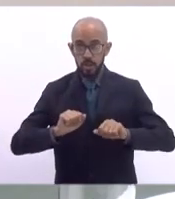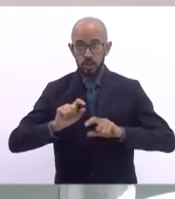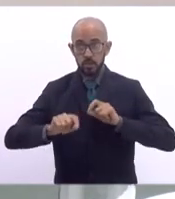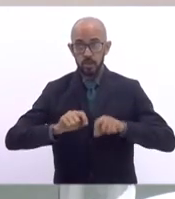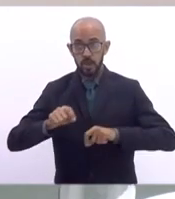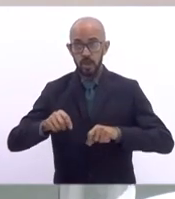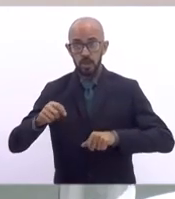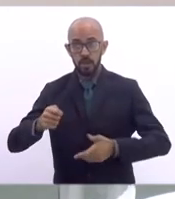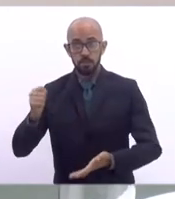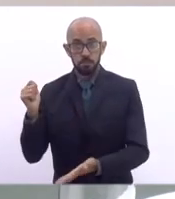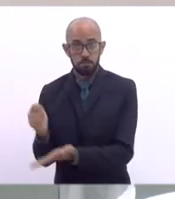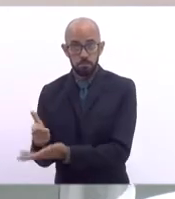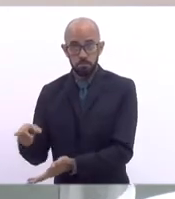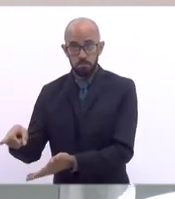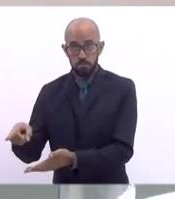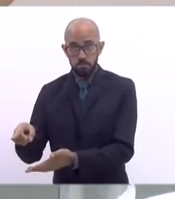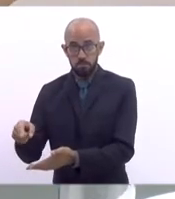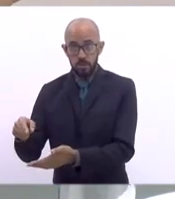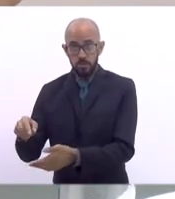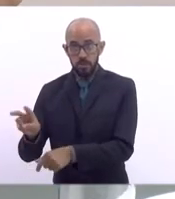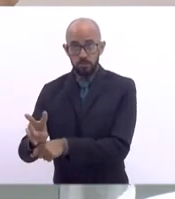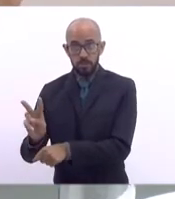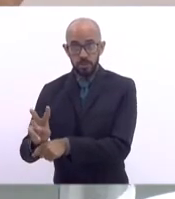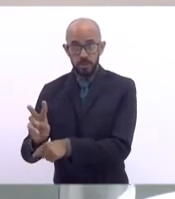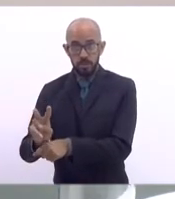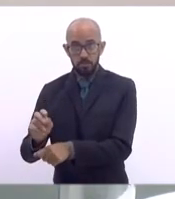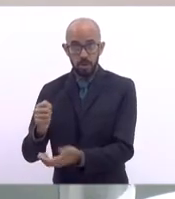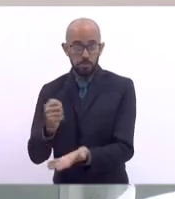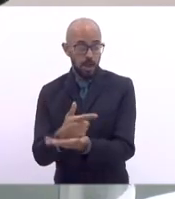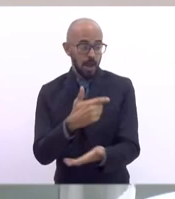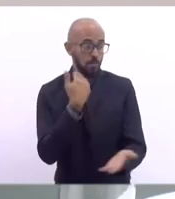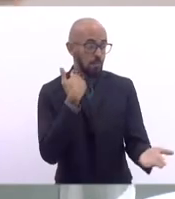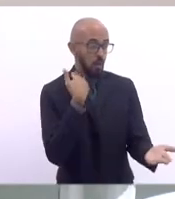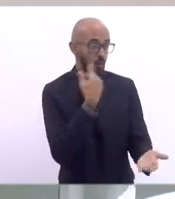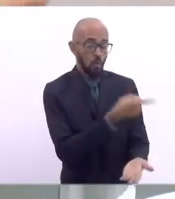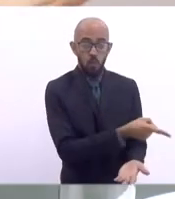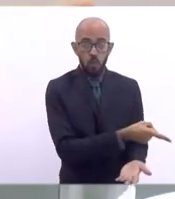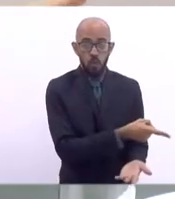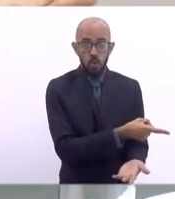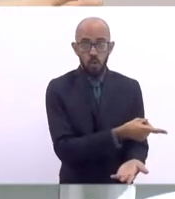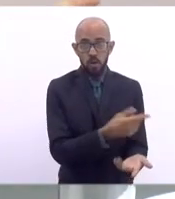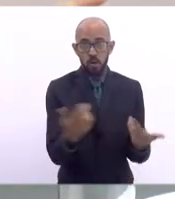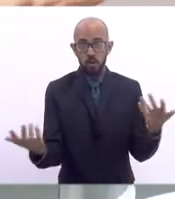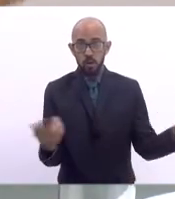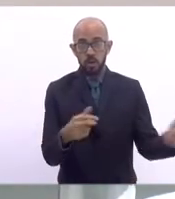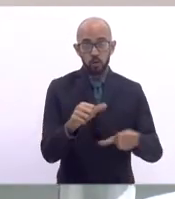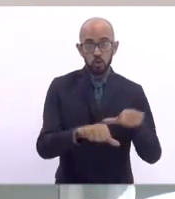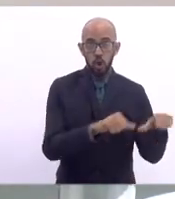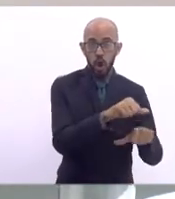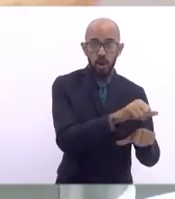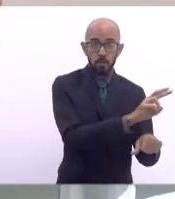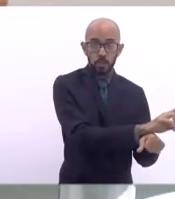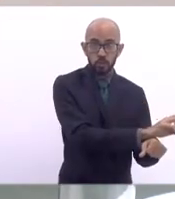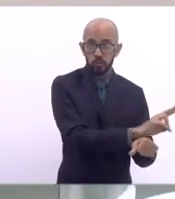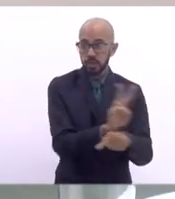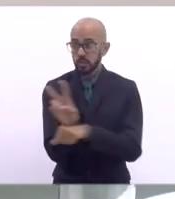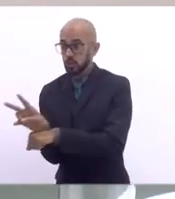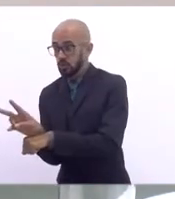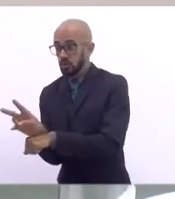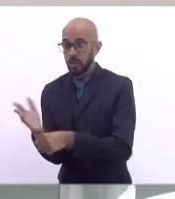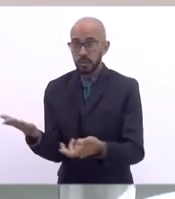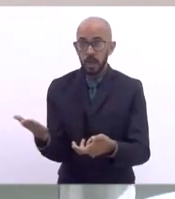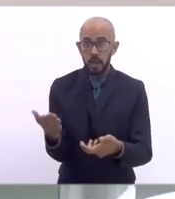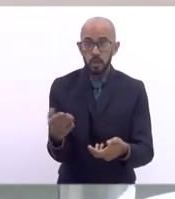consignado para pagar o banco que você falou aí que que o juro tava maior externo ou